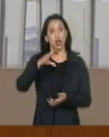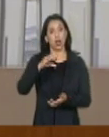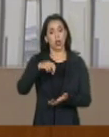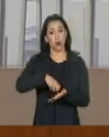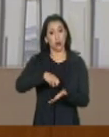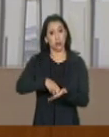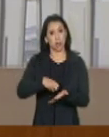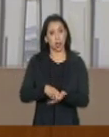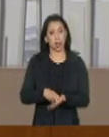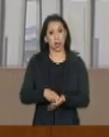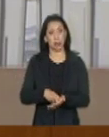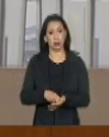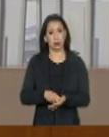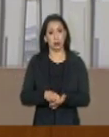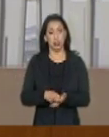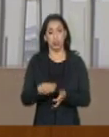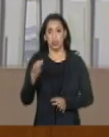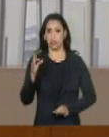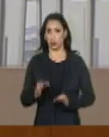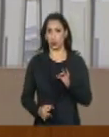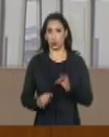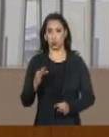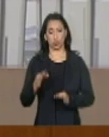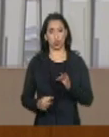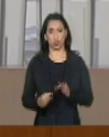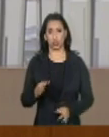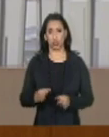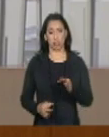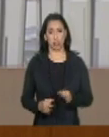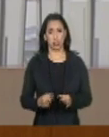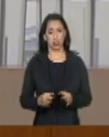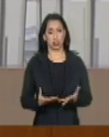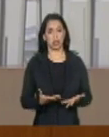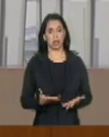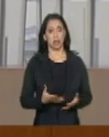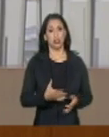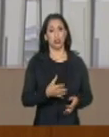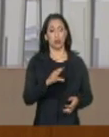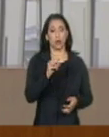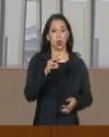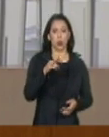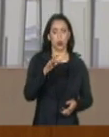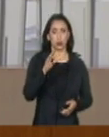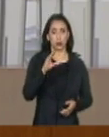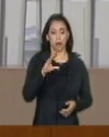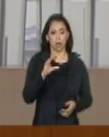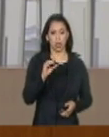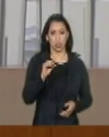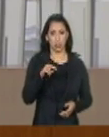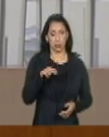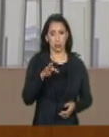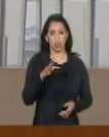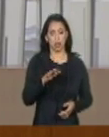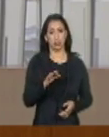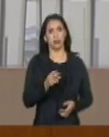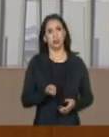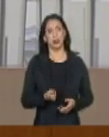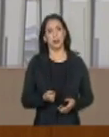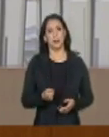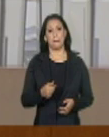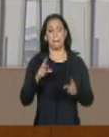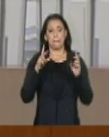colegiadamente, seja por tribunais de justiça, tribunais regionais federais, tribunais de contas, seja em matéria